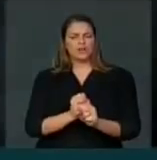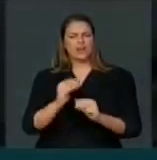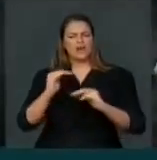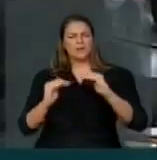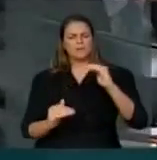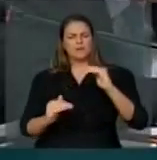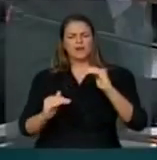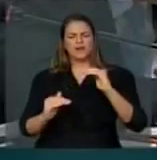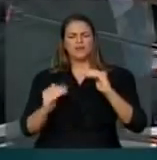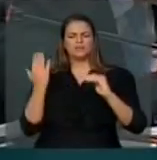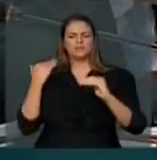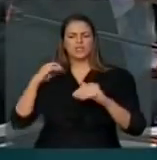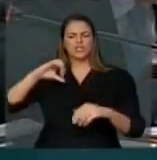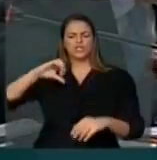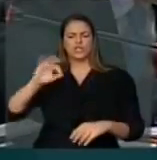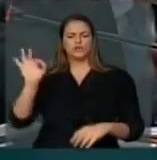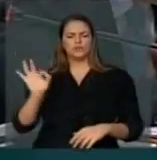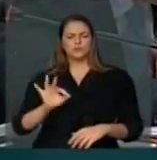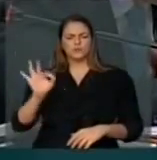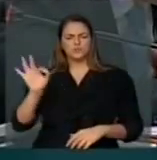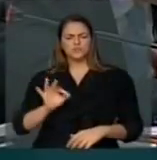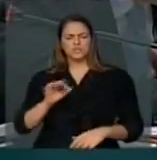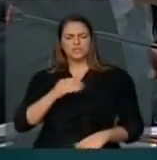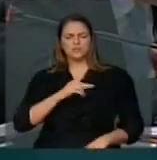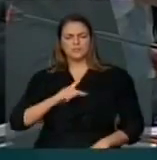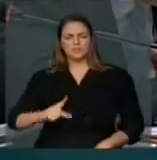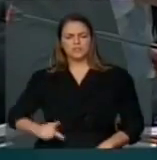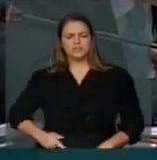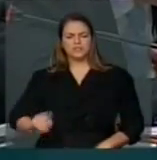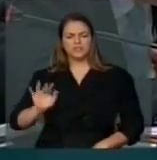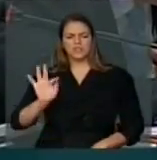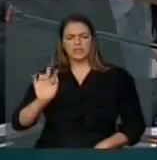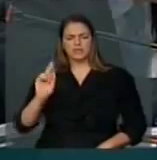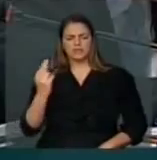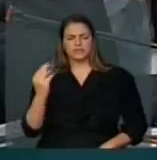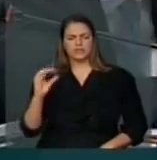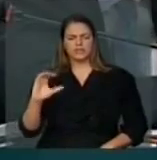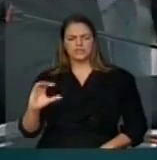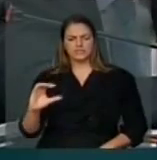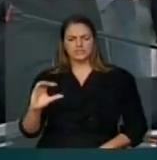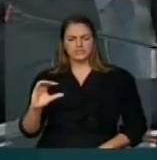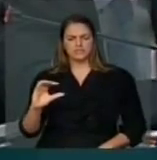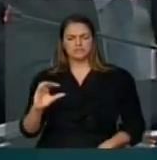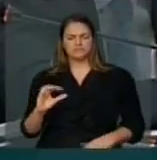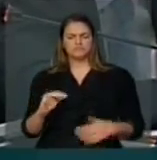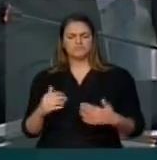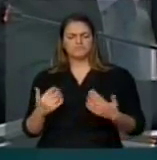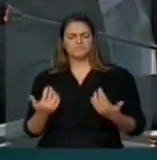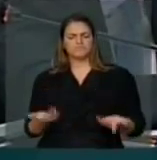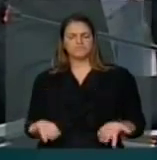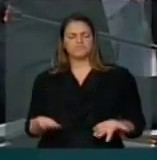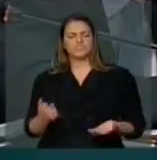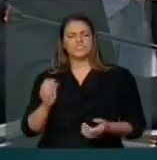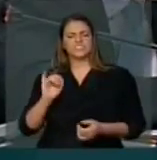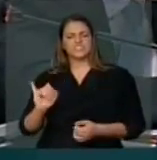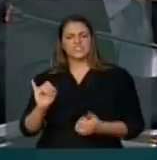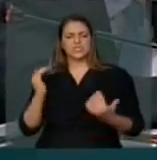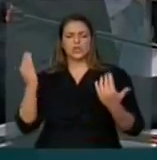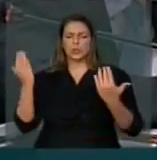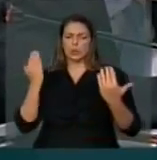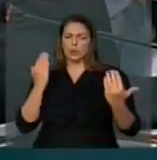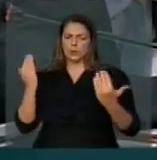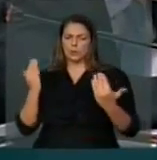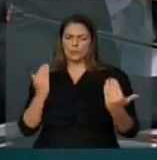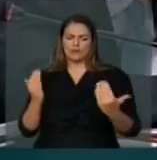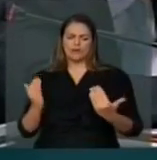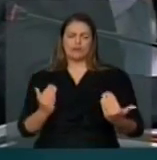de 9% durante o governo de Fernando Henrique Cardoso. Portanto, se nós formos fazer uma análise comparativa, é